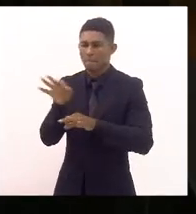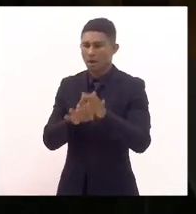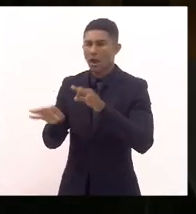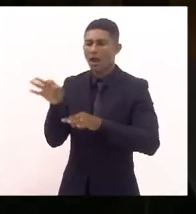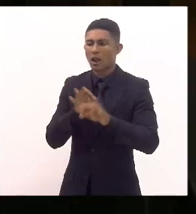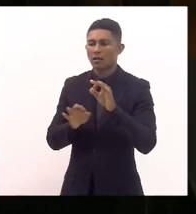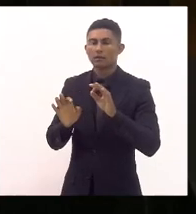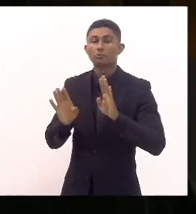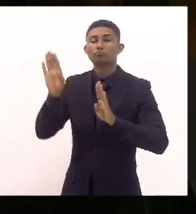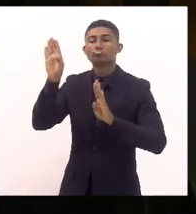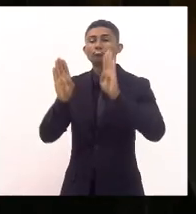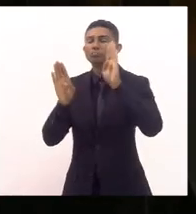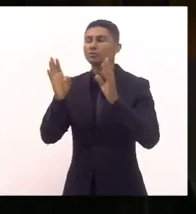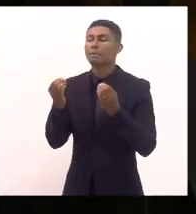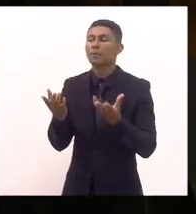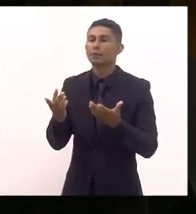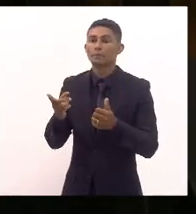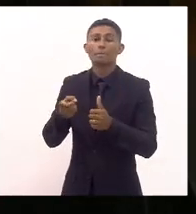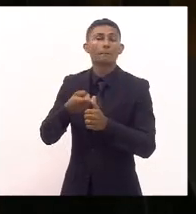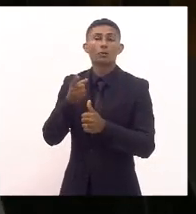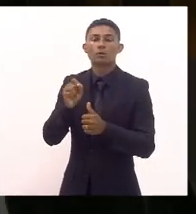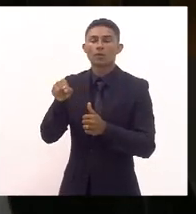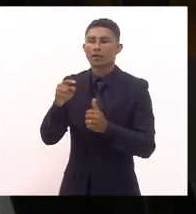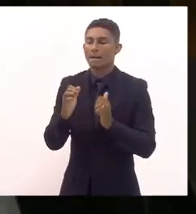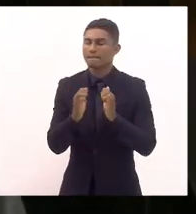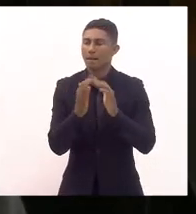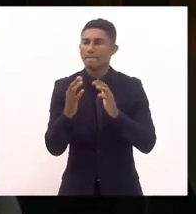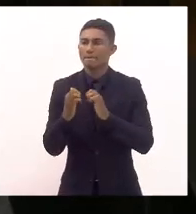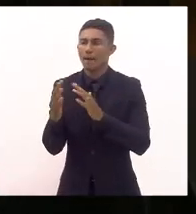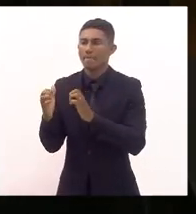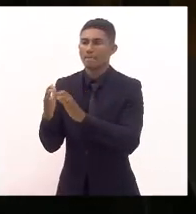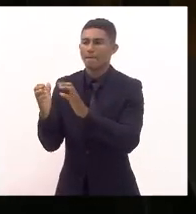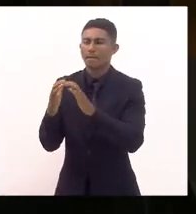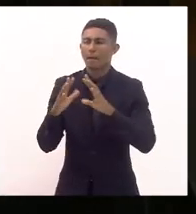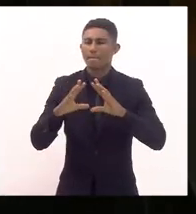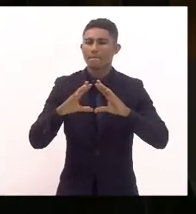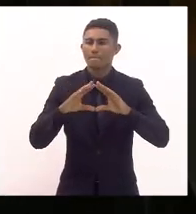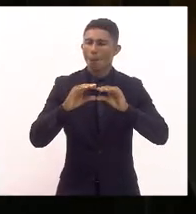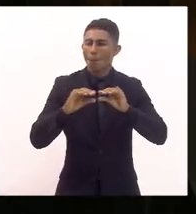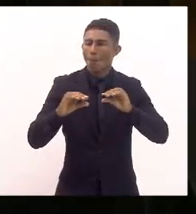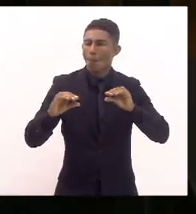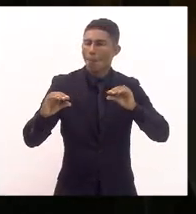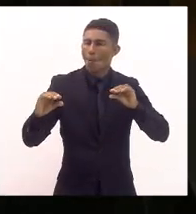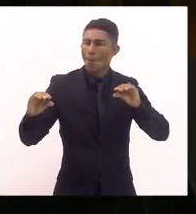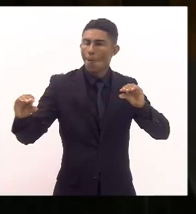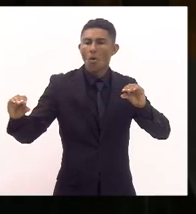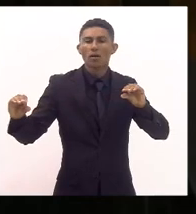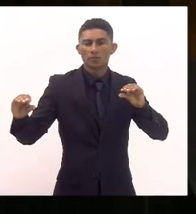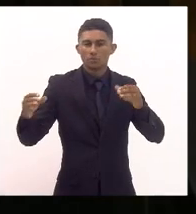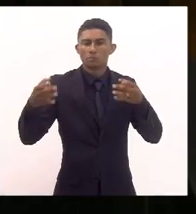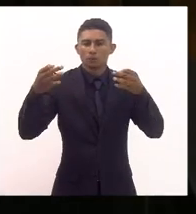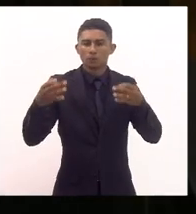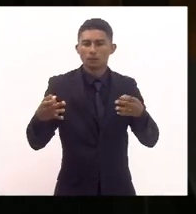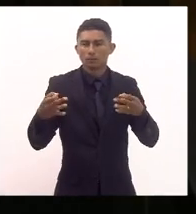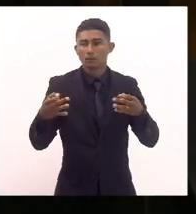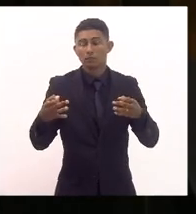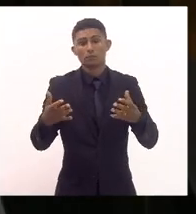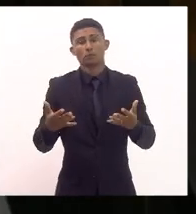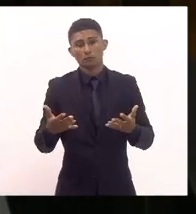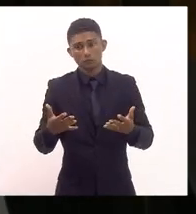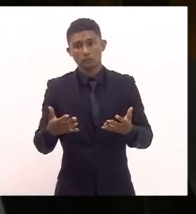que possa primeiro recuperar todos os buracos e em seguida fazer um grande recapeamento cuidando do acostamento